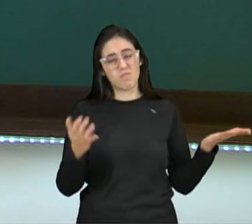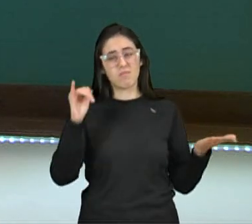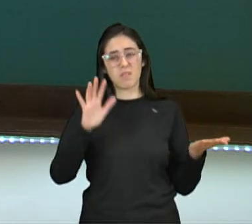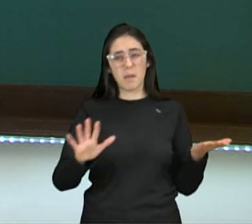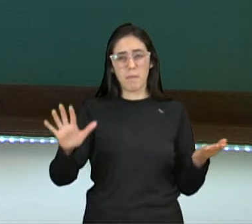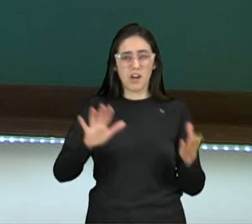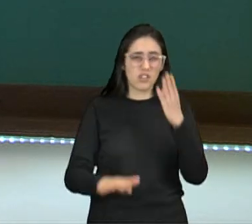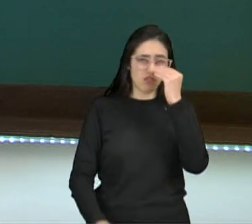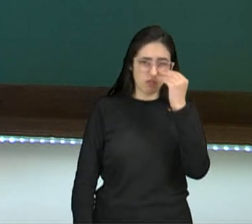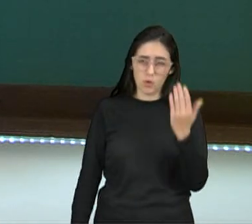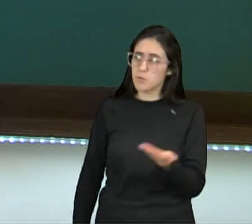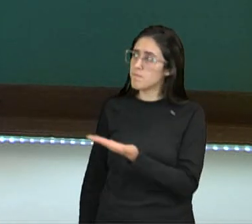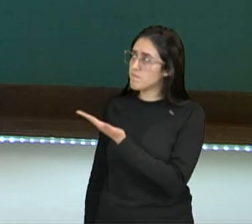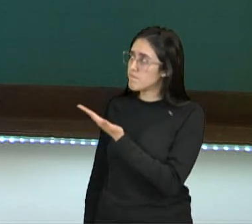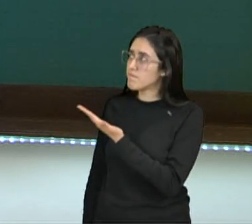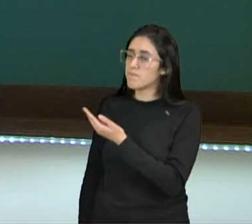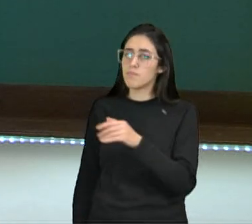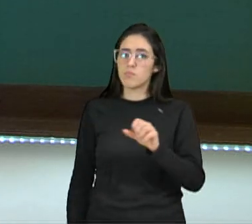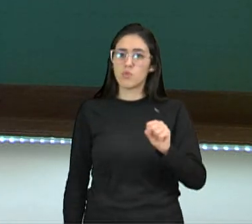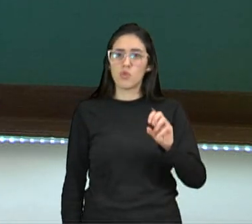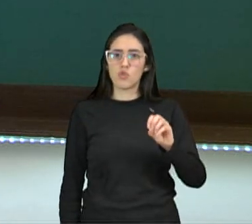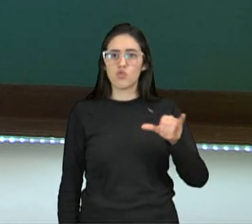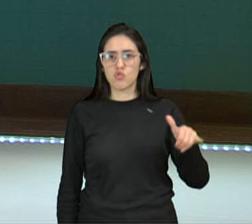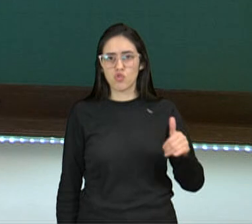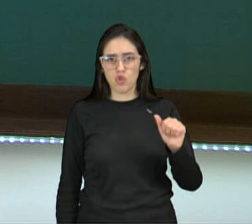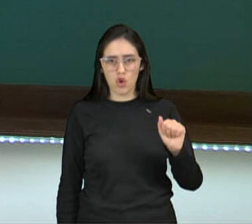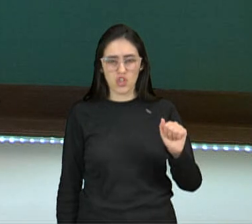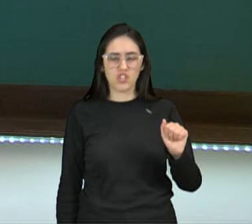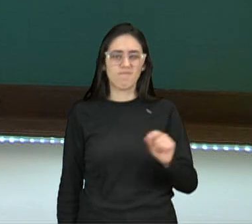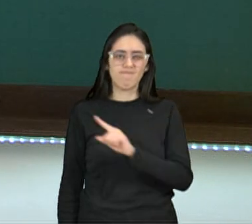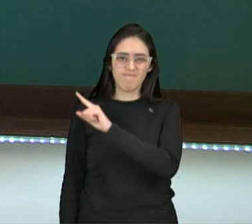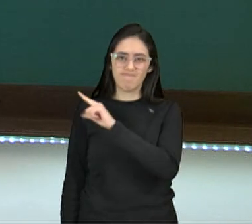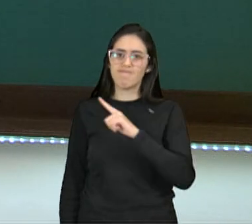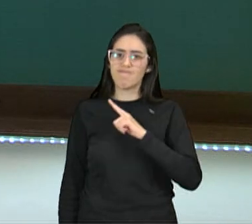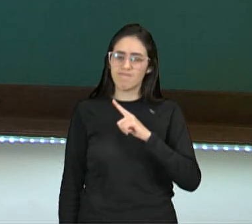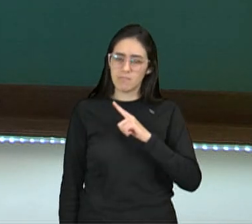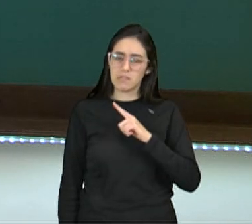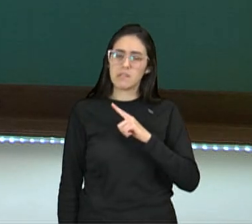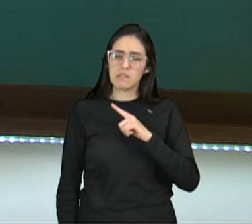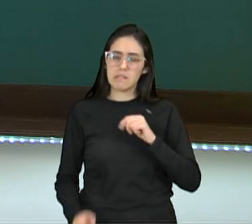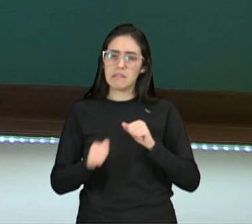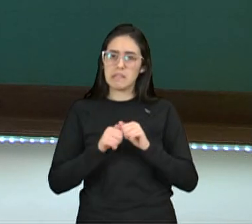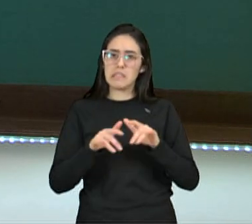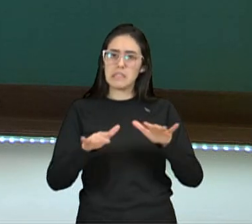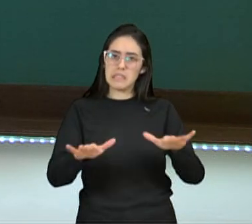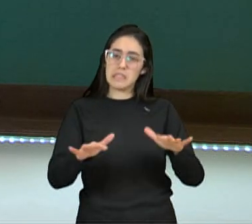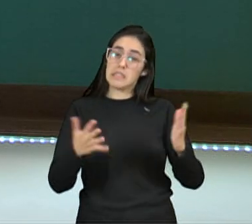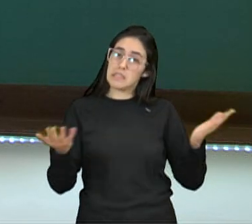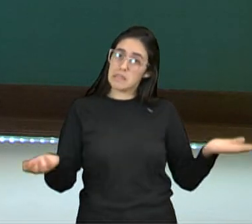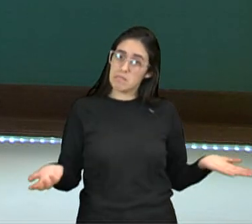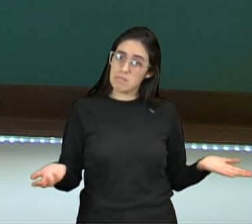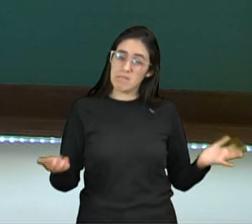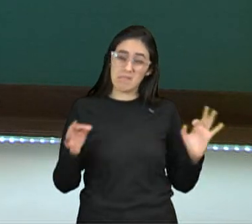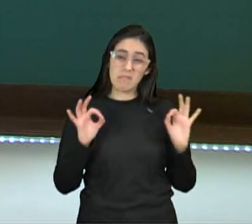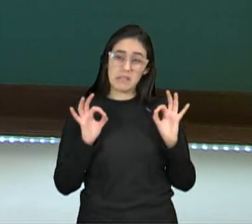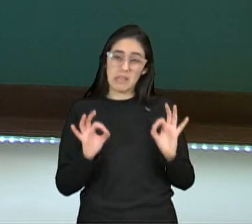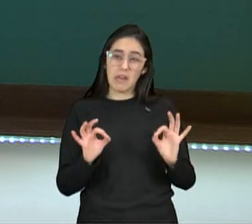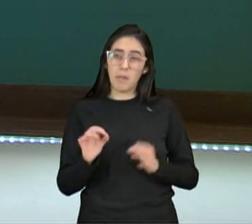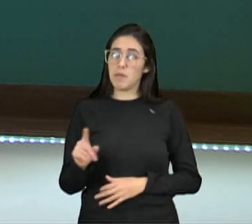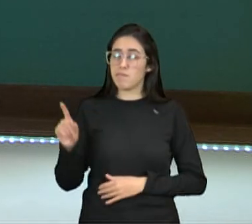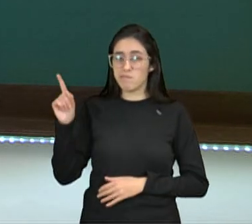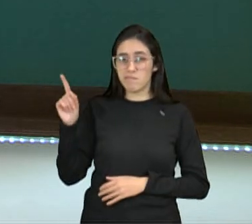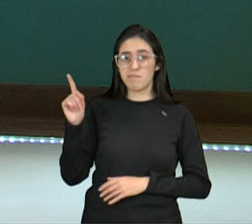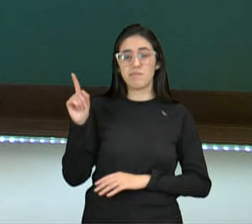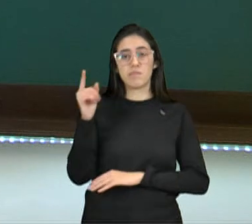imagem aqui da produção de soja já nessa região da floresta, né? Provavelmente, né, certamente que a floresta